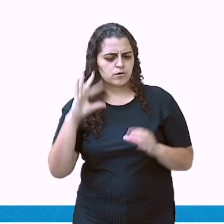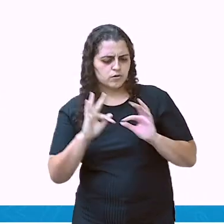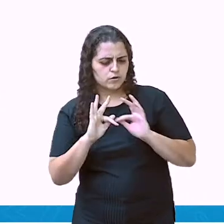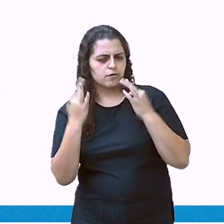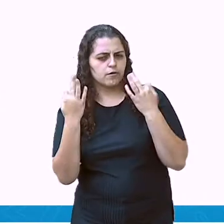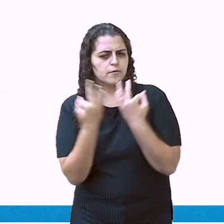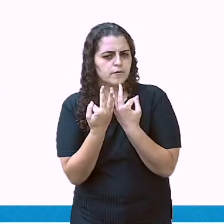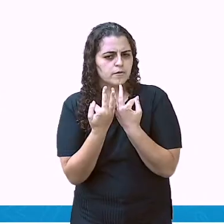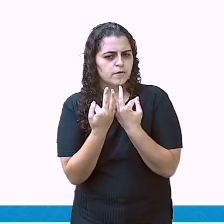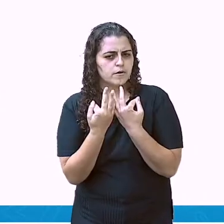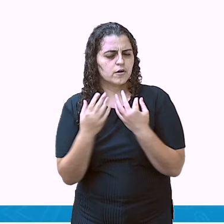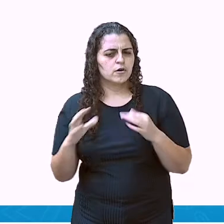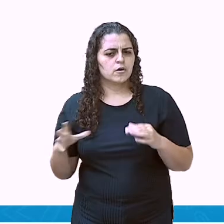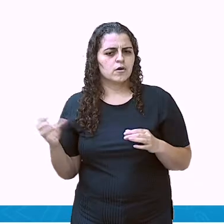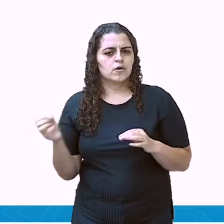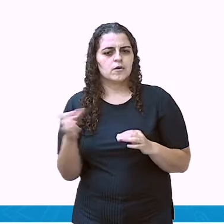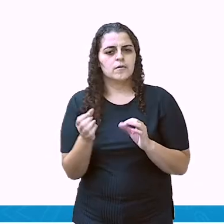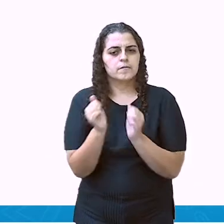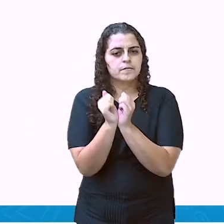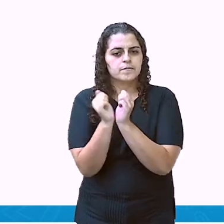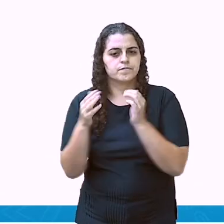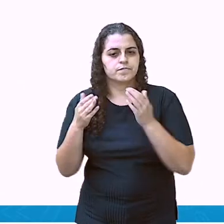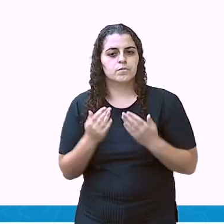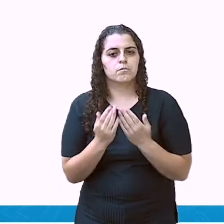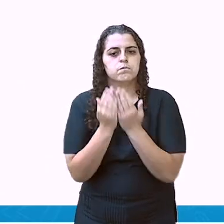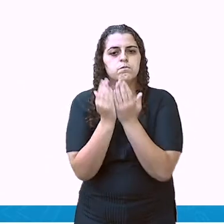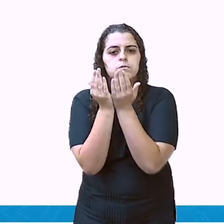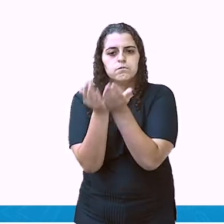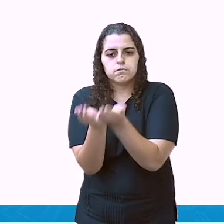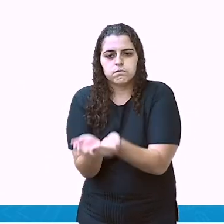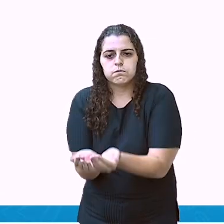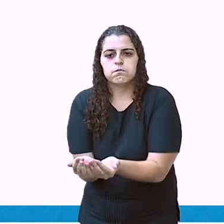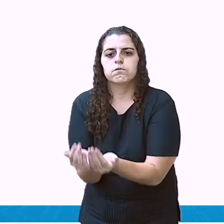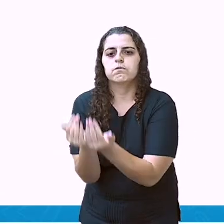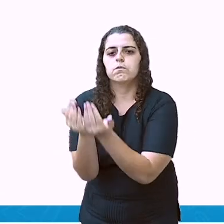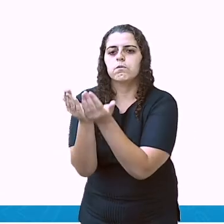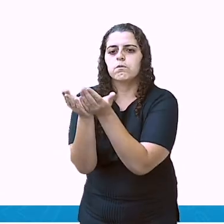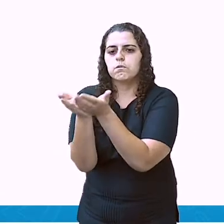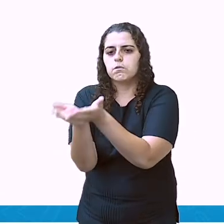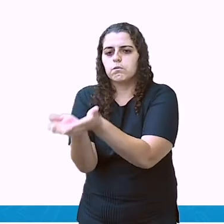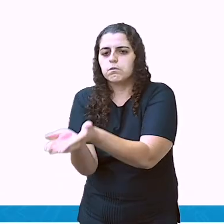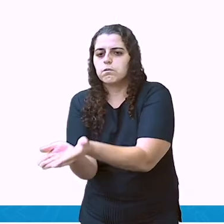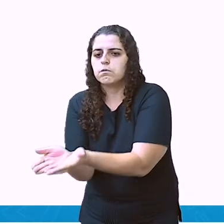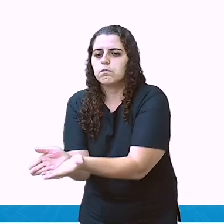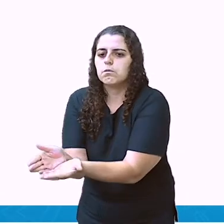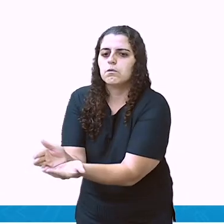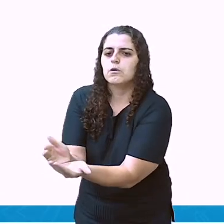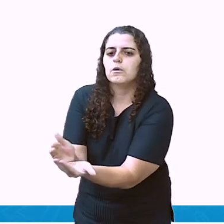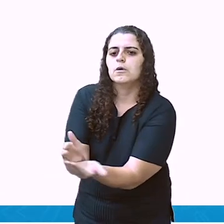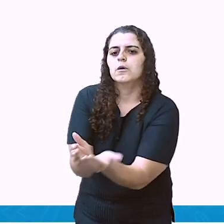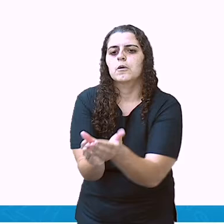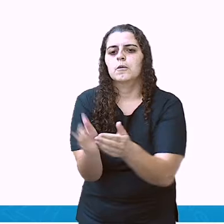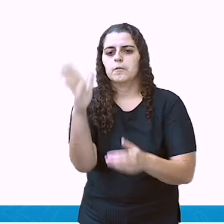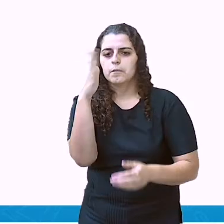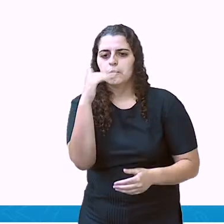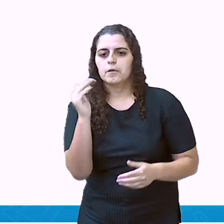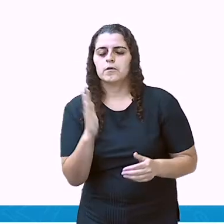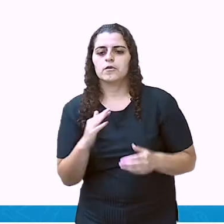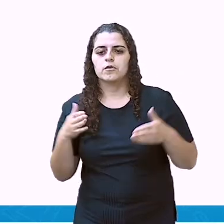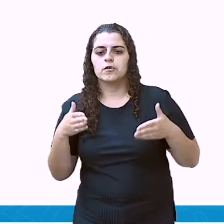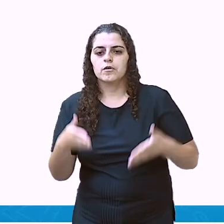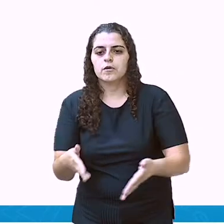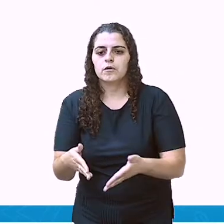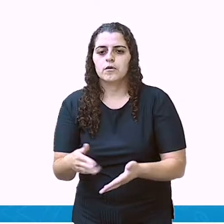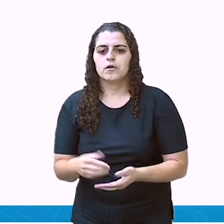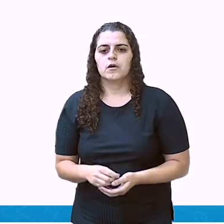famílias, trouxeram em navios negreiros, olha só, o primeiro navio negreiro trazido pelos portugueses